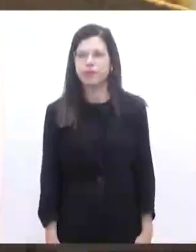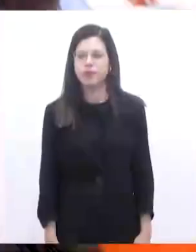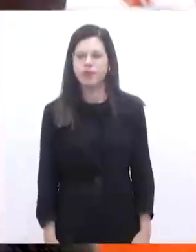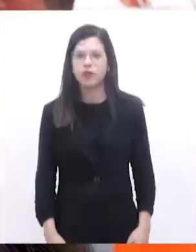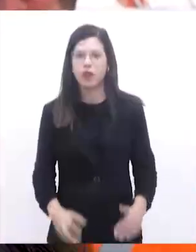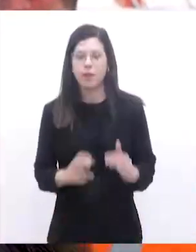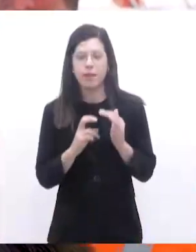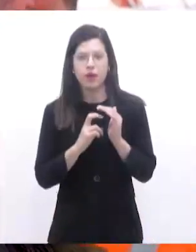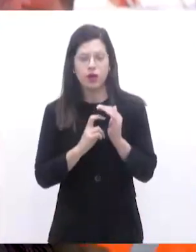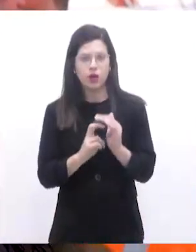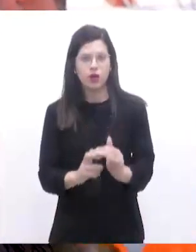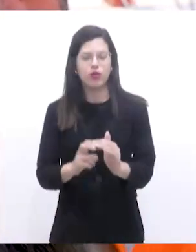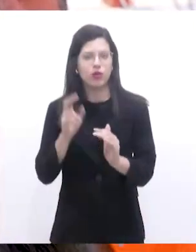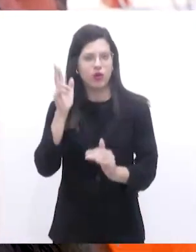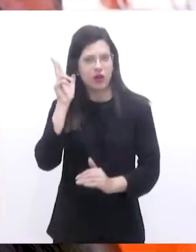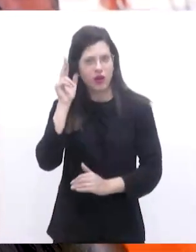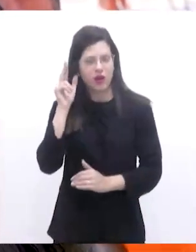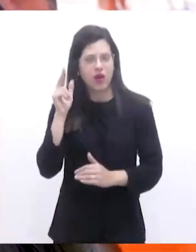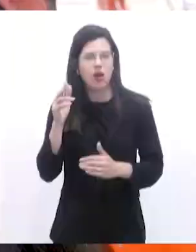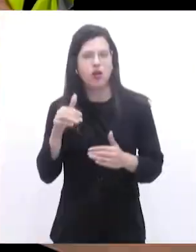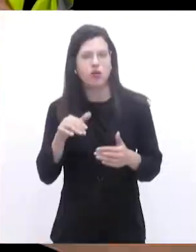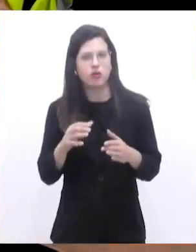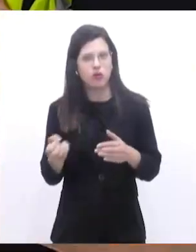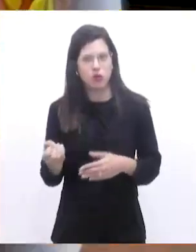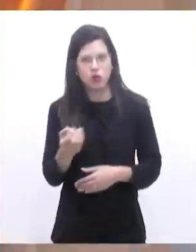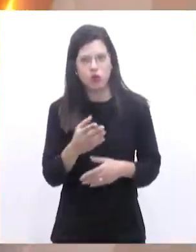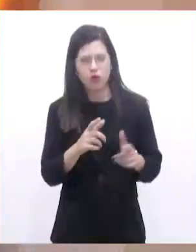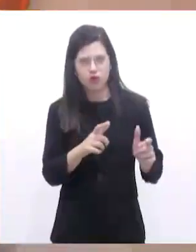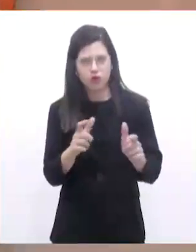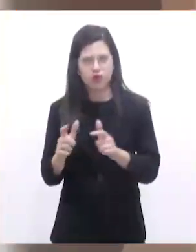Metrô Gávea ganha novas frentes de trabalho.